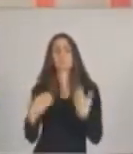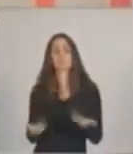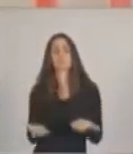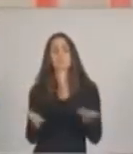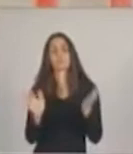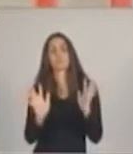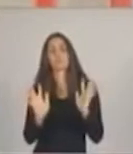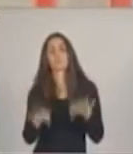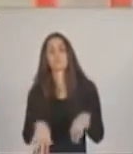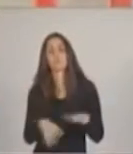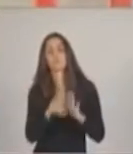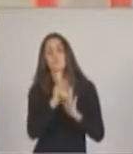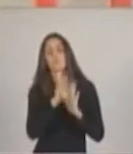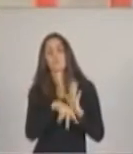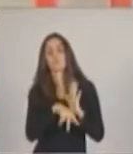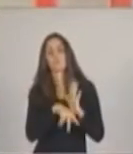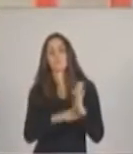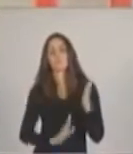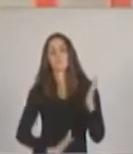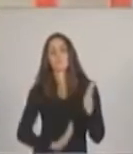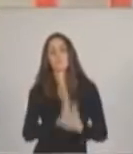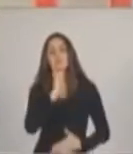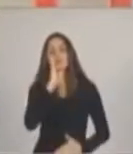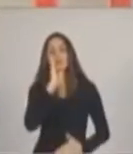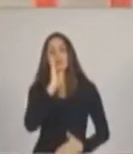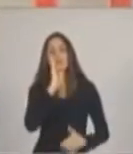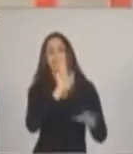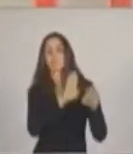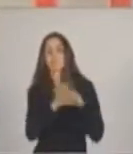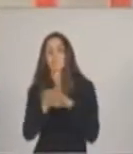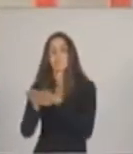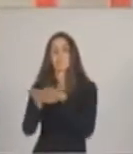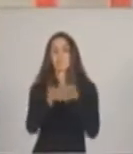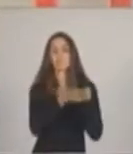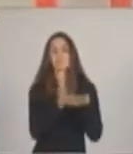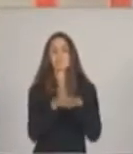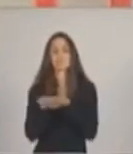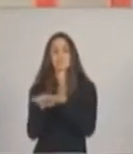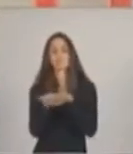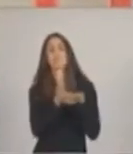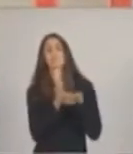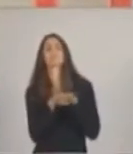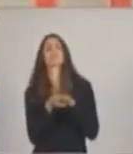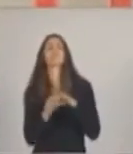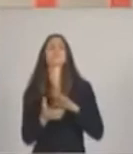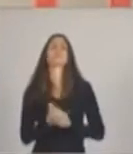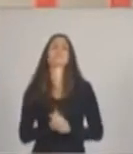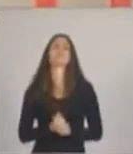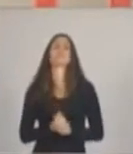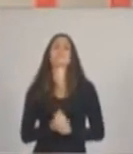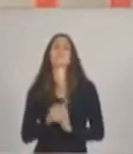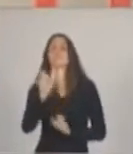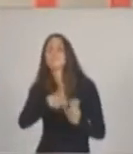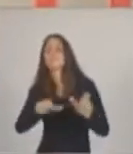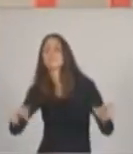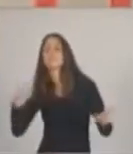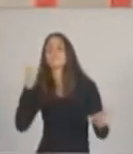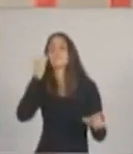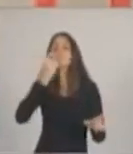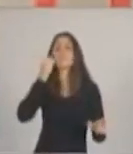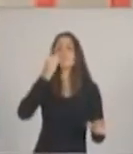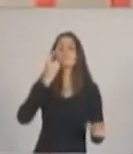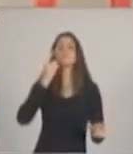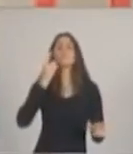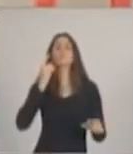do projeto, aprovado por unanimidade das senhoras deputadas e dos